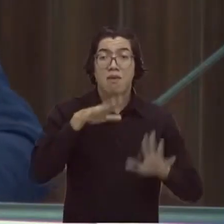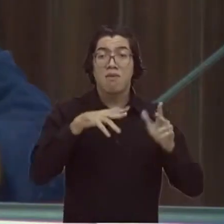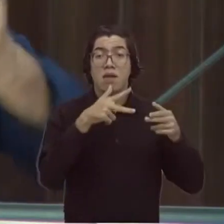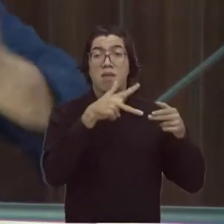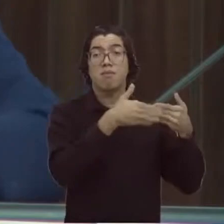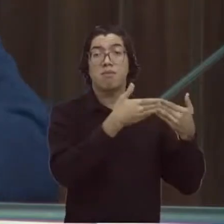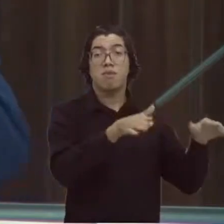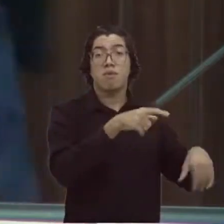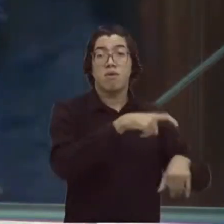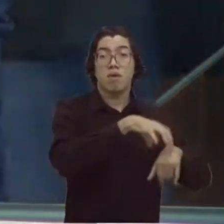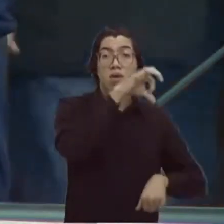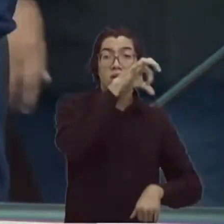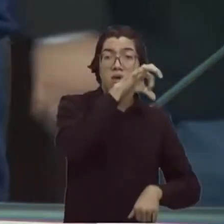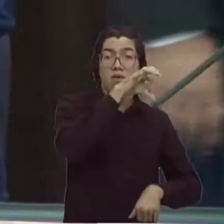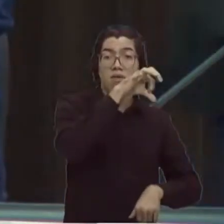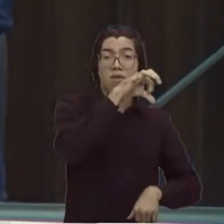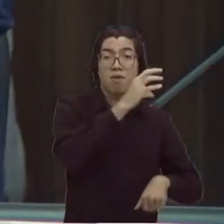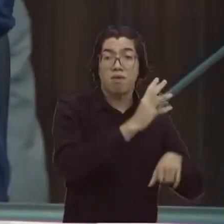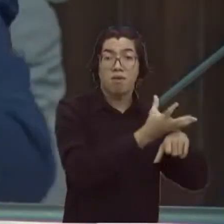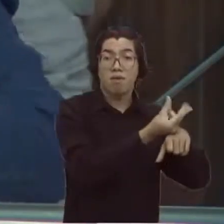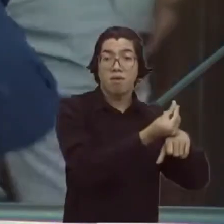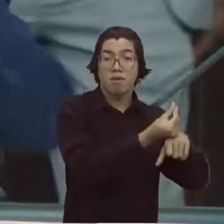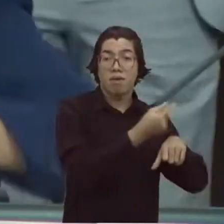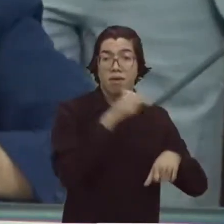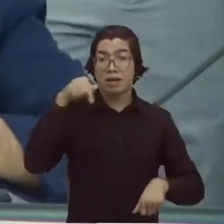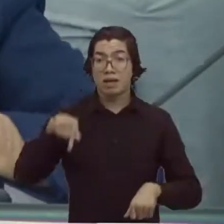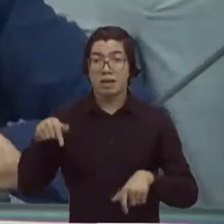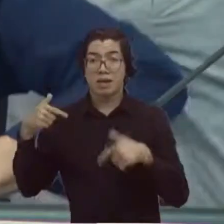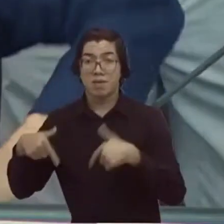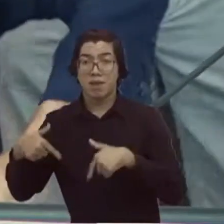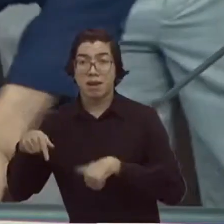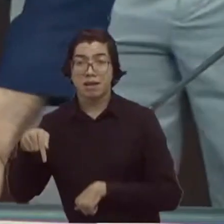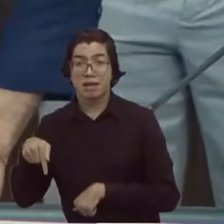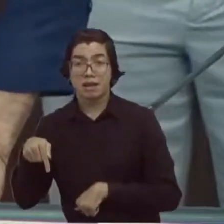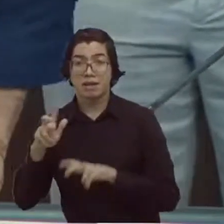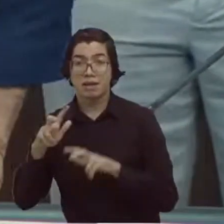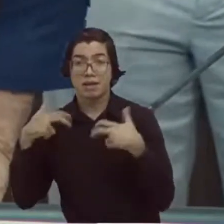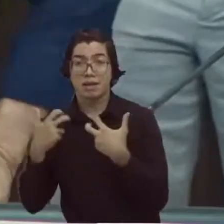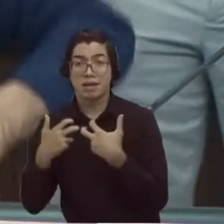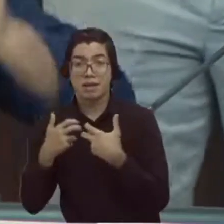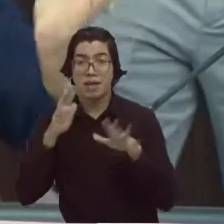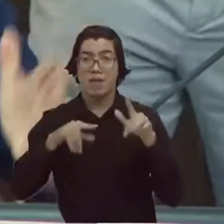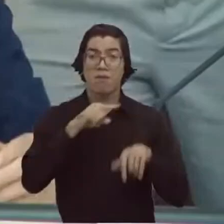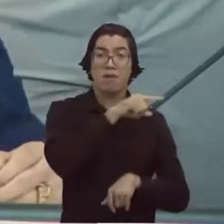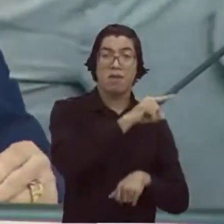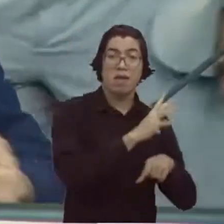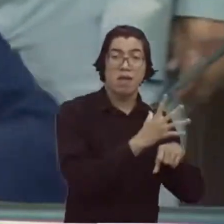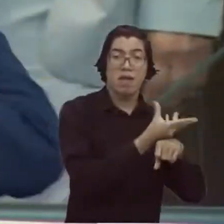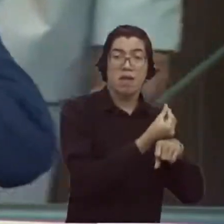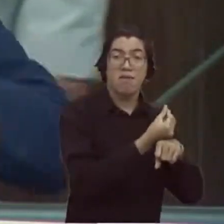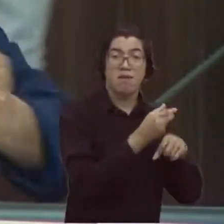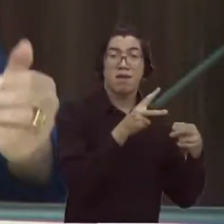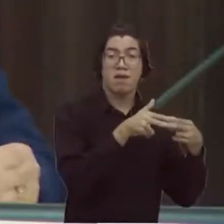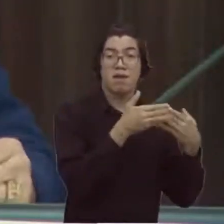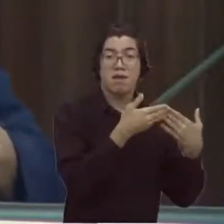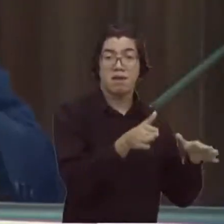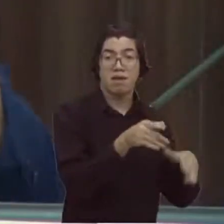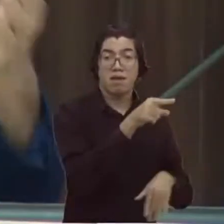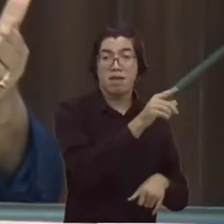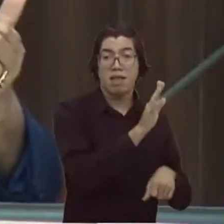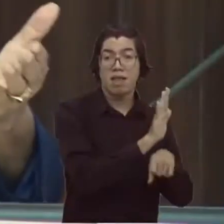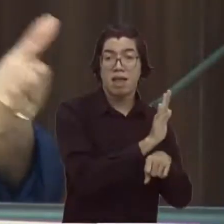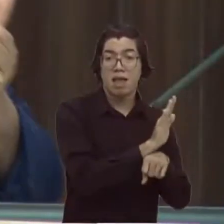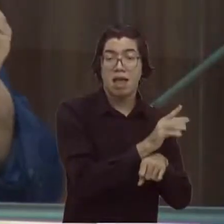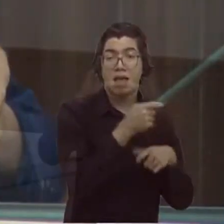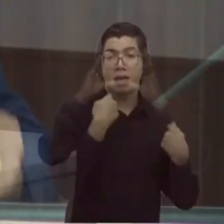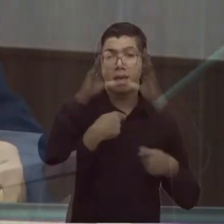uma inauguração 5 horas da tarde que a gente às vezes ainda tá aqui e uma noite que você já tá cansado mas